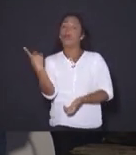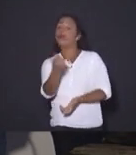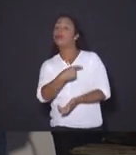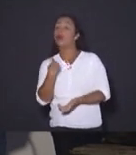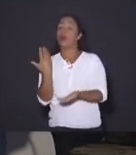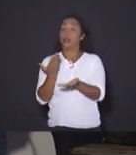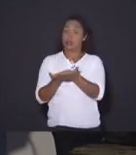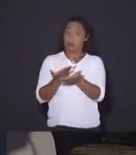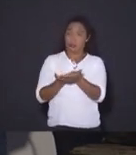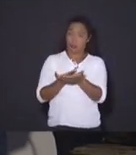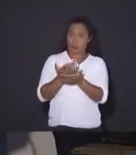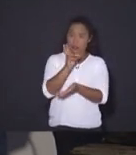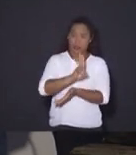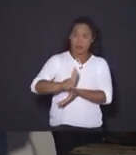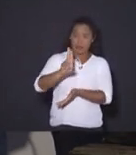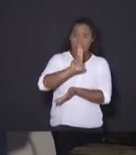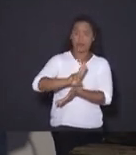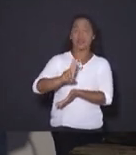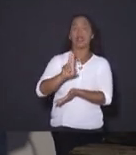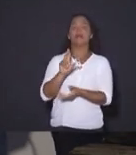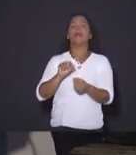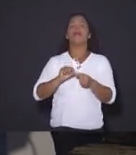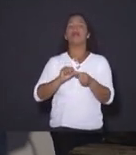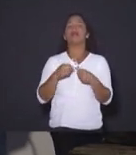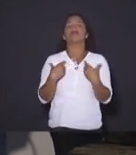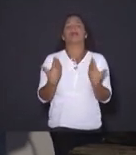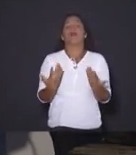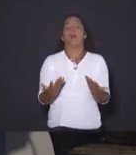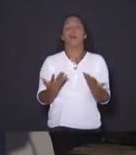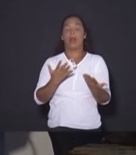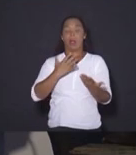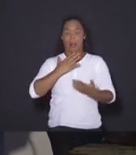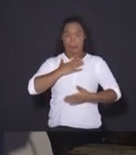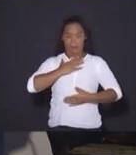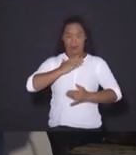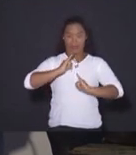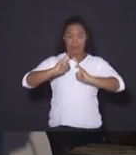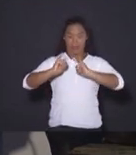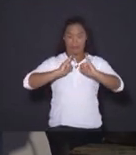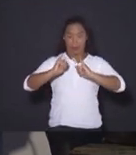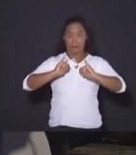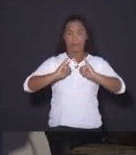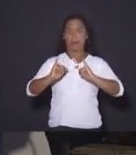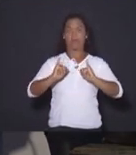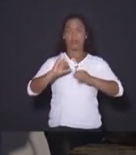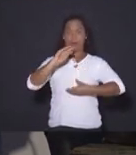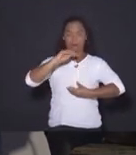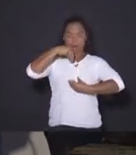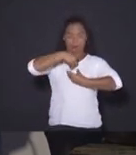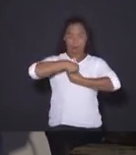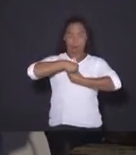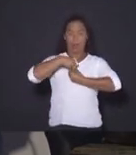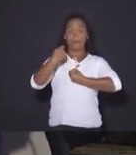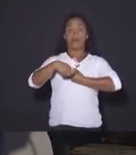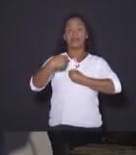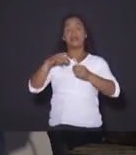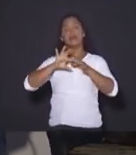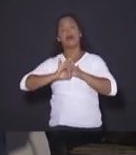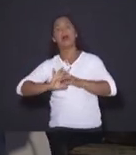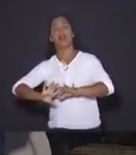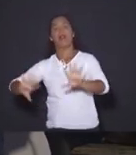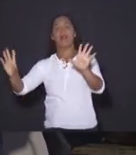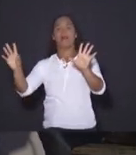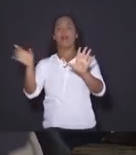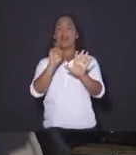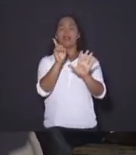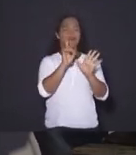a isso pra pra com que os nossos servidores nossos dados eles vão em direção à software livre a e